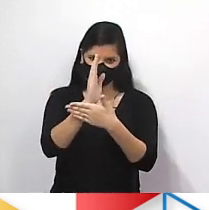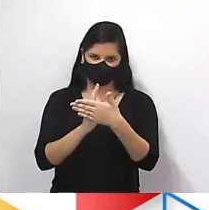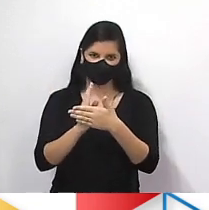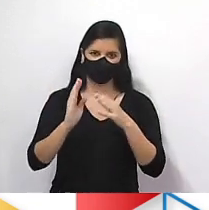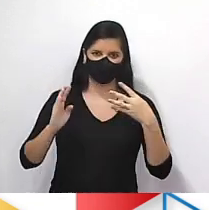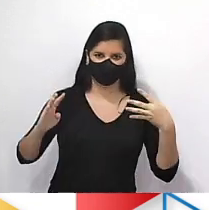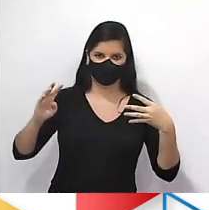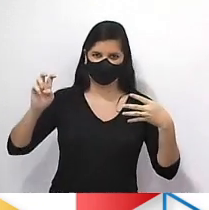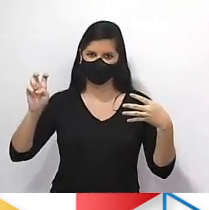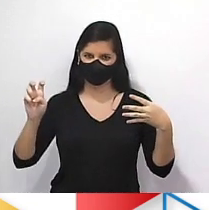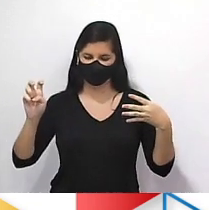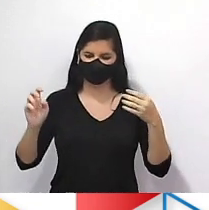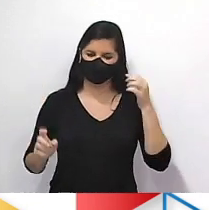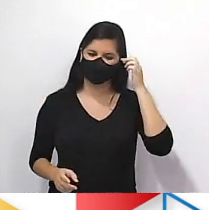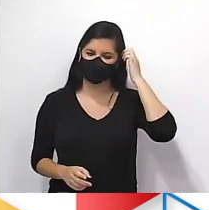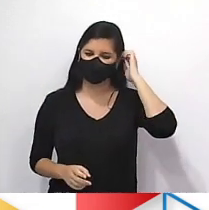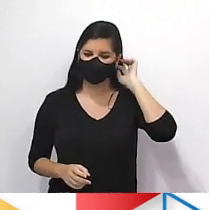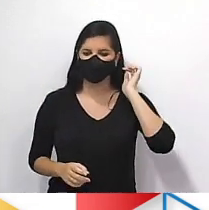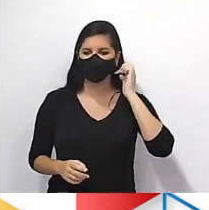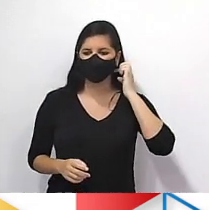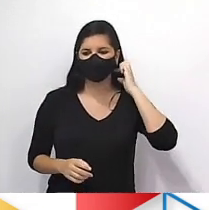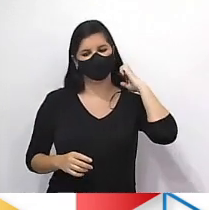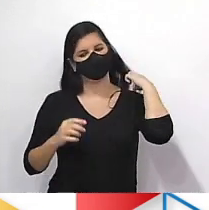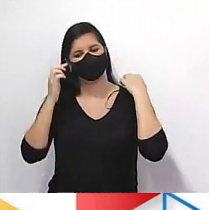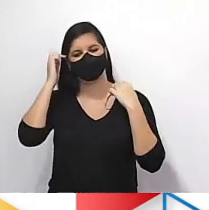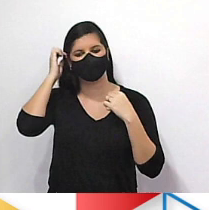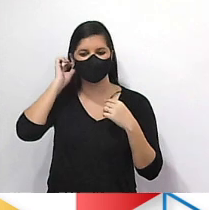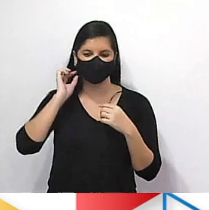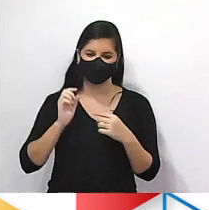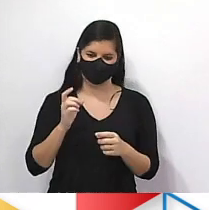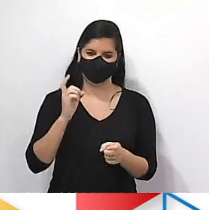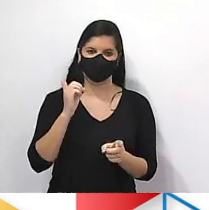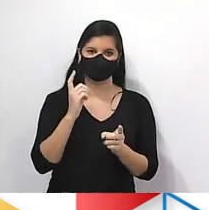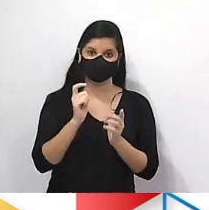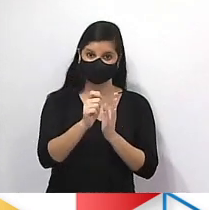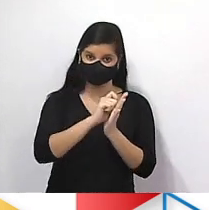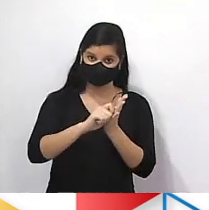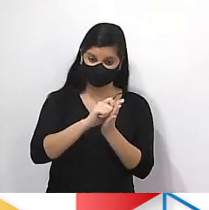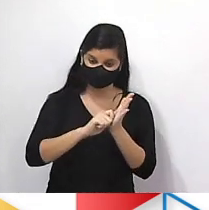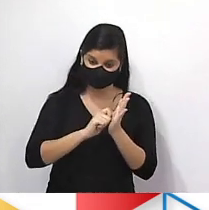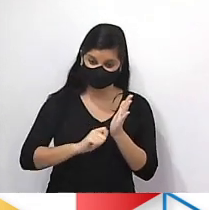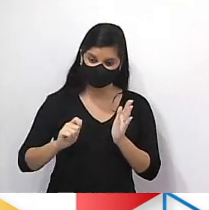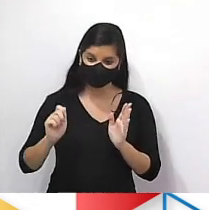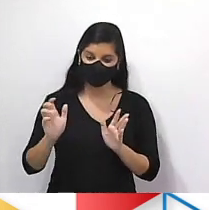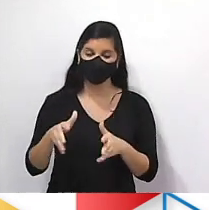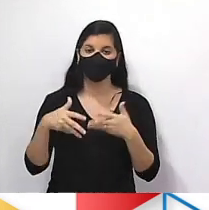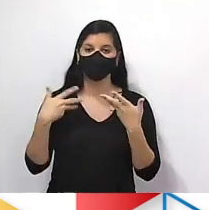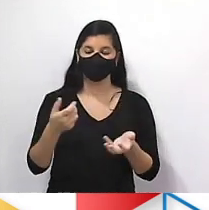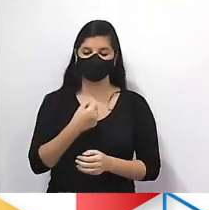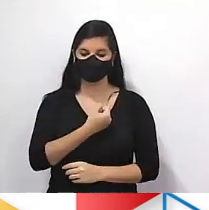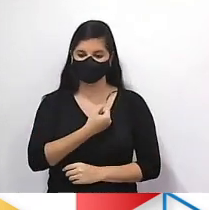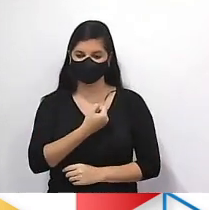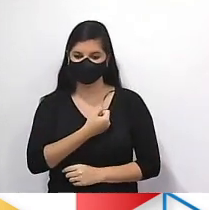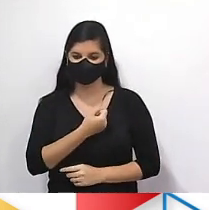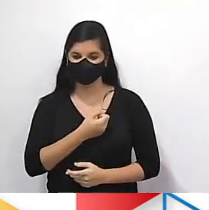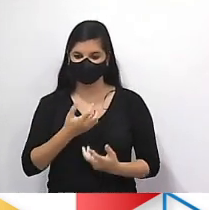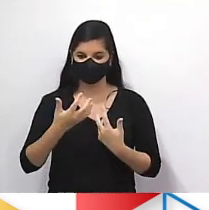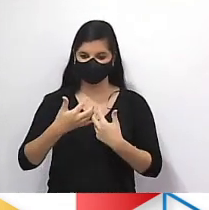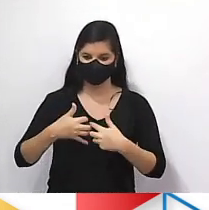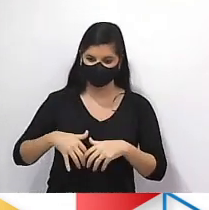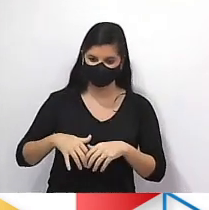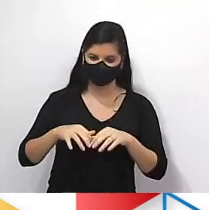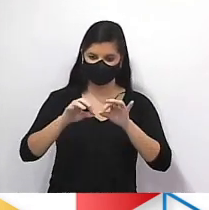4 e 5. Fechou? Tranquilo. Então vamos escrever entre quais números naturais consecutivos na reta